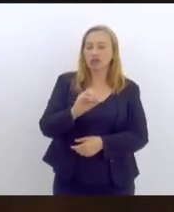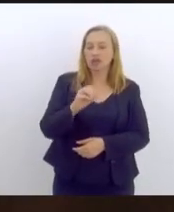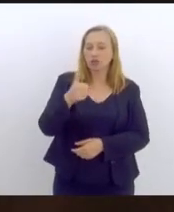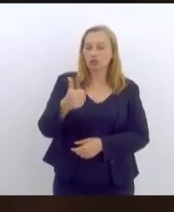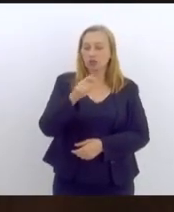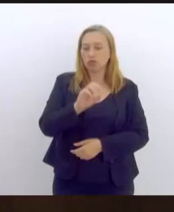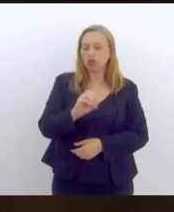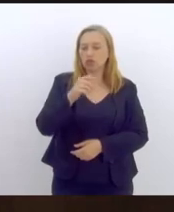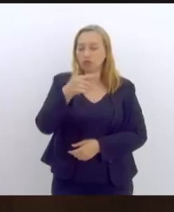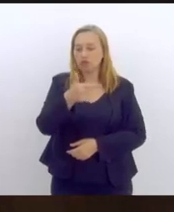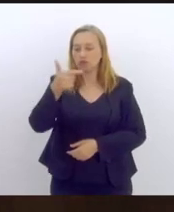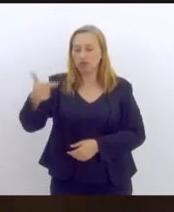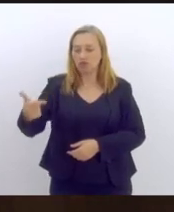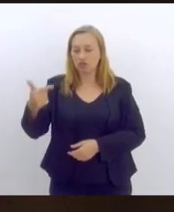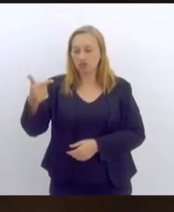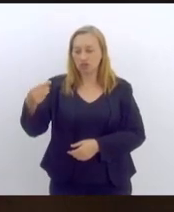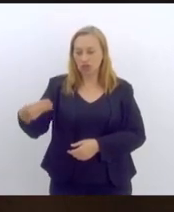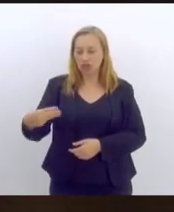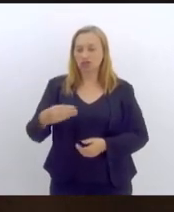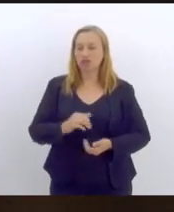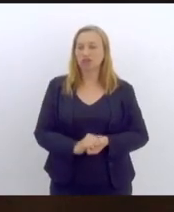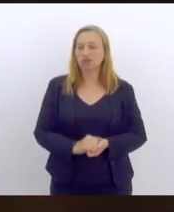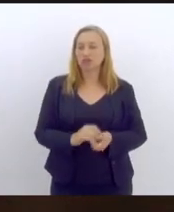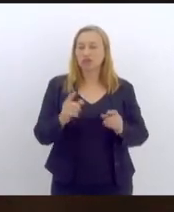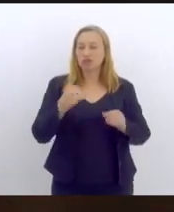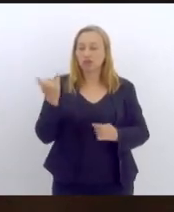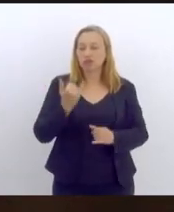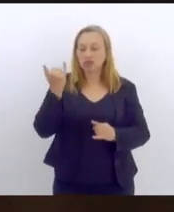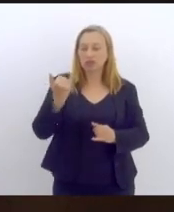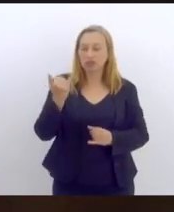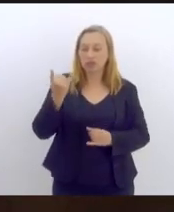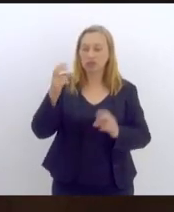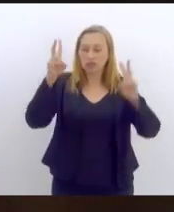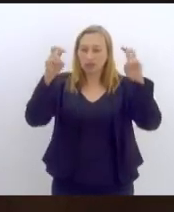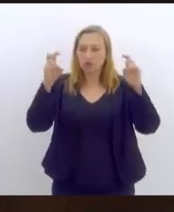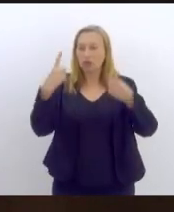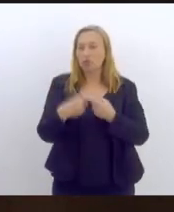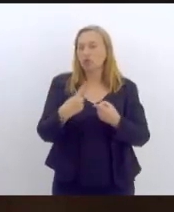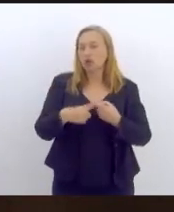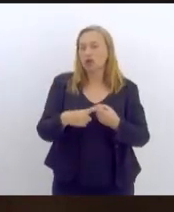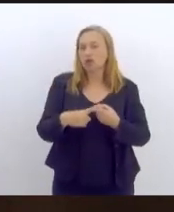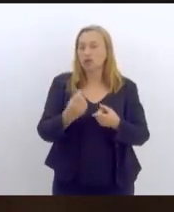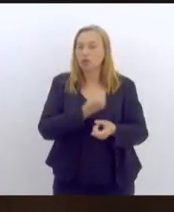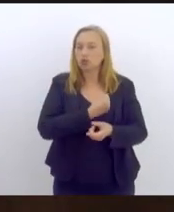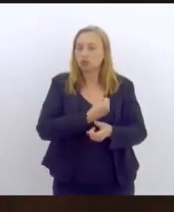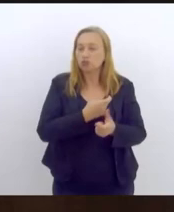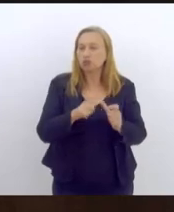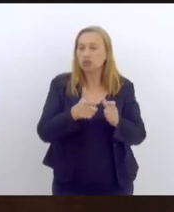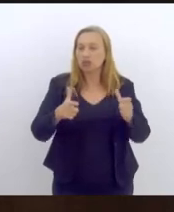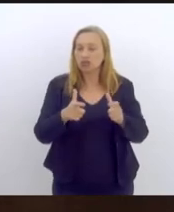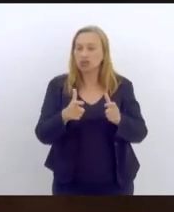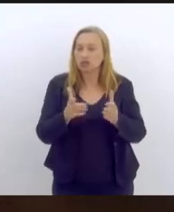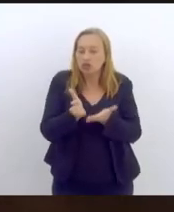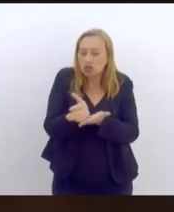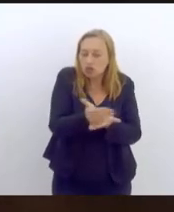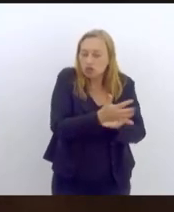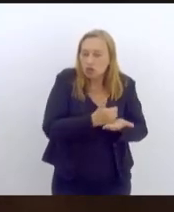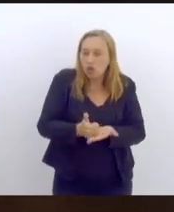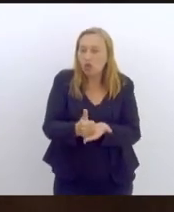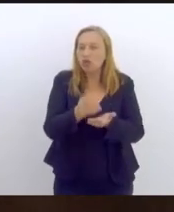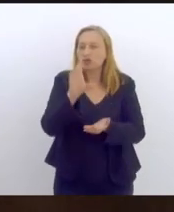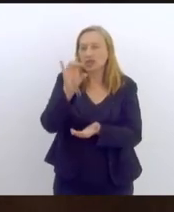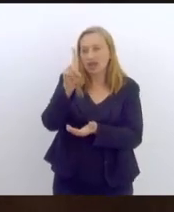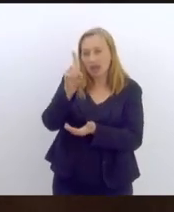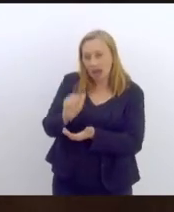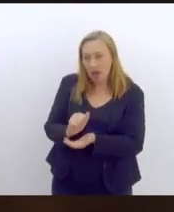senhor presidente, é muito importante esse assunto. Porque o furto de cabos na parte elétrica da iluminação pública,